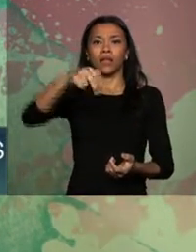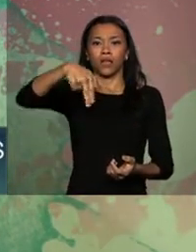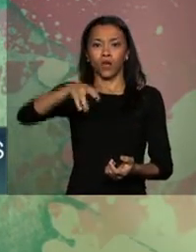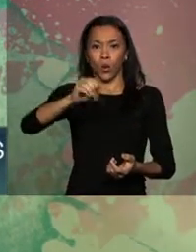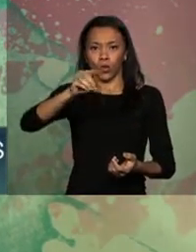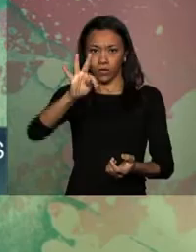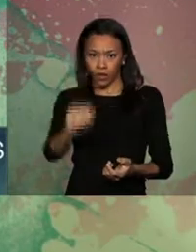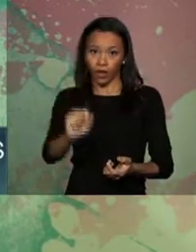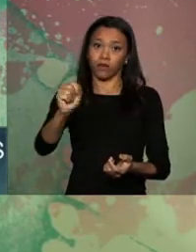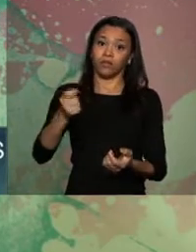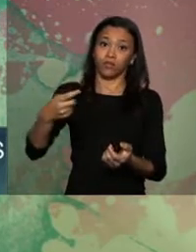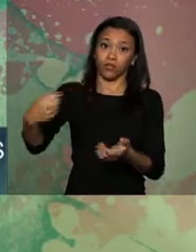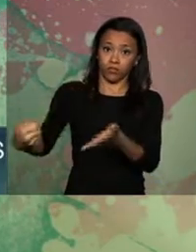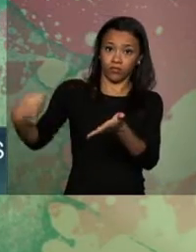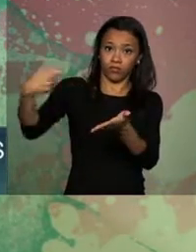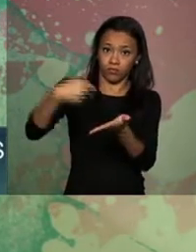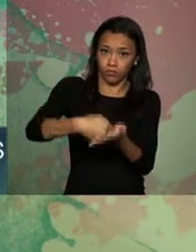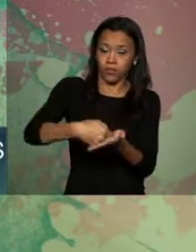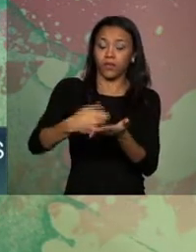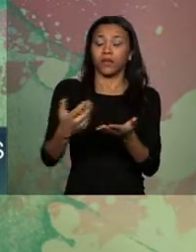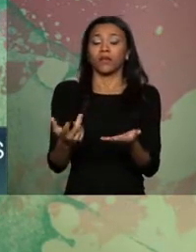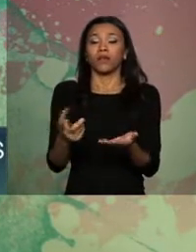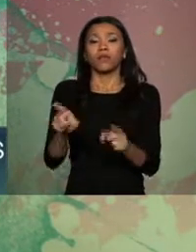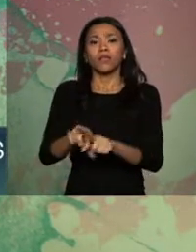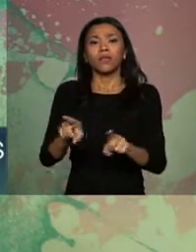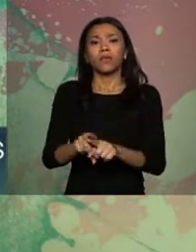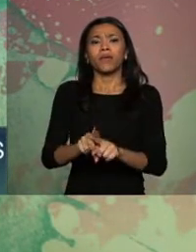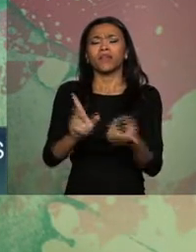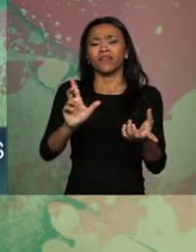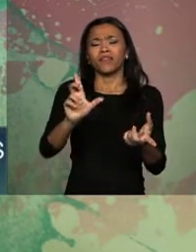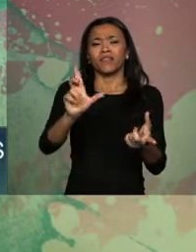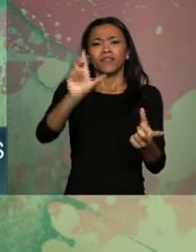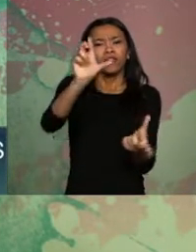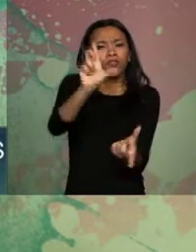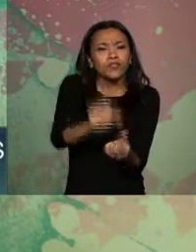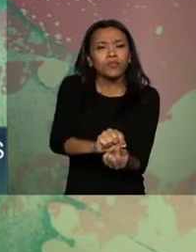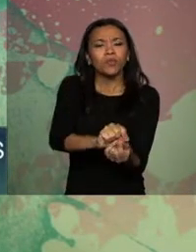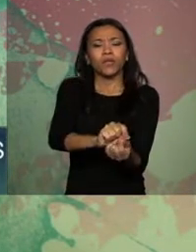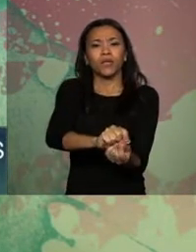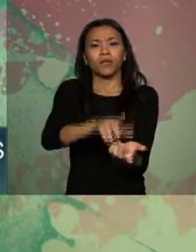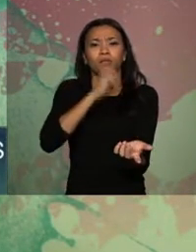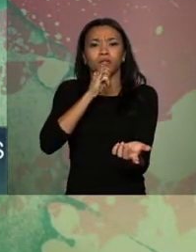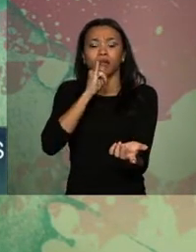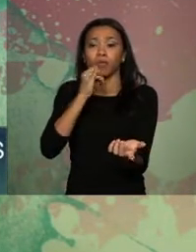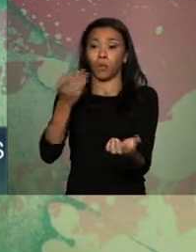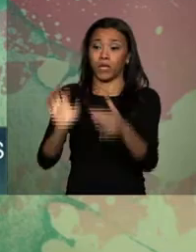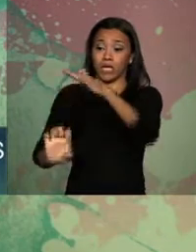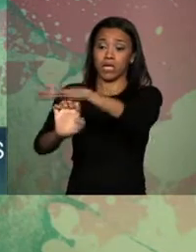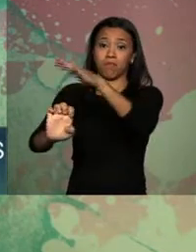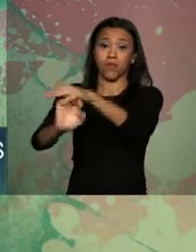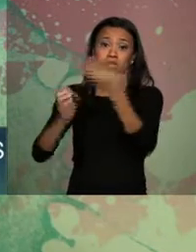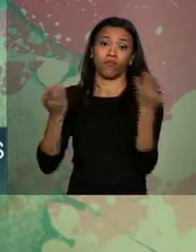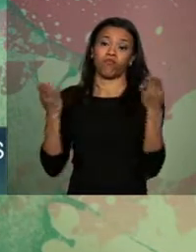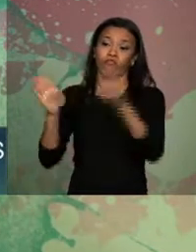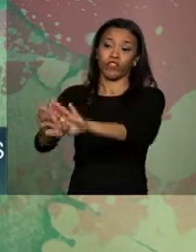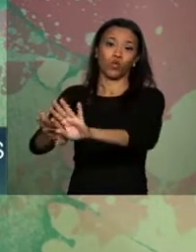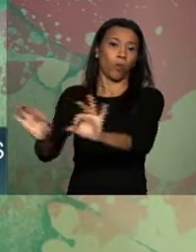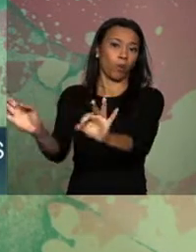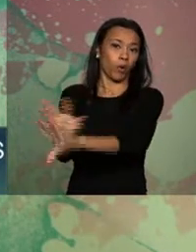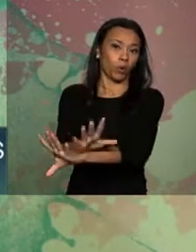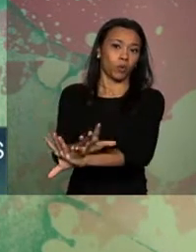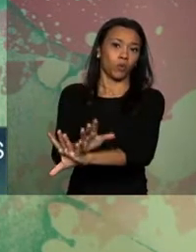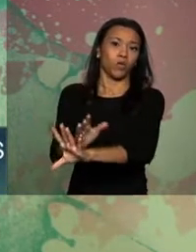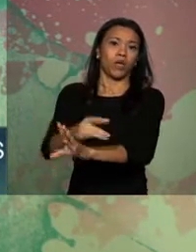a revisão e a simplificação dos processos de abertura e fechamento de empresas de firma, são